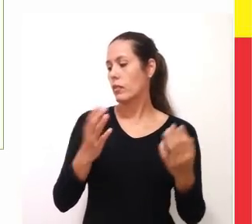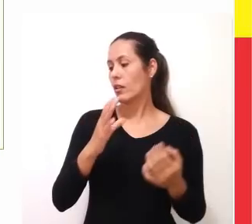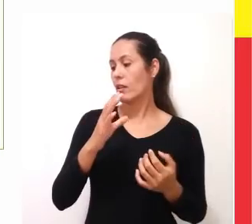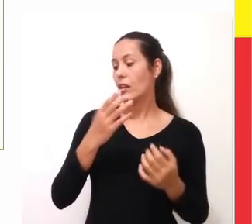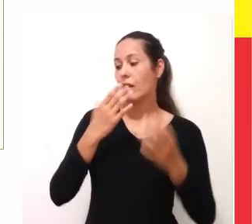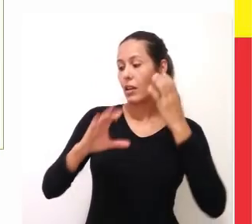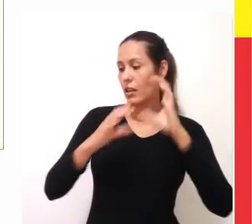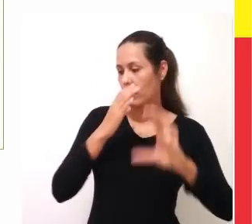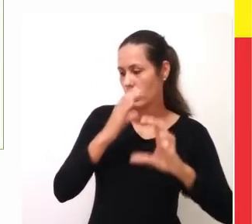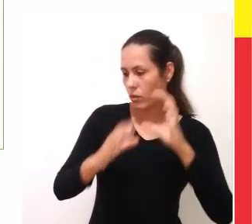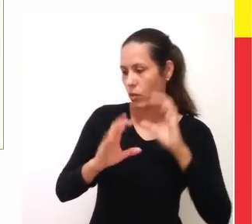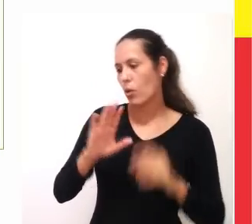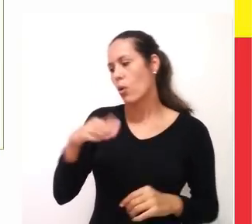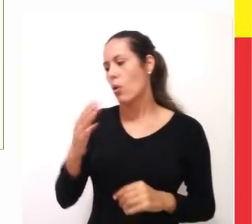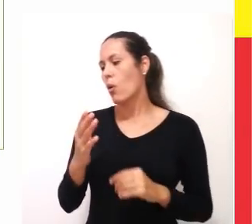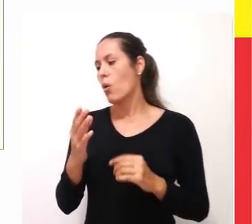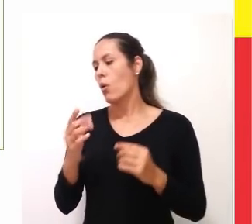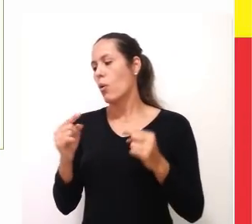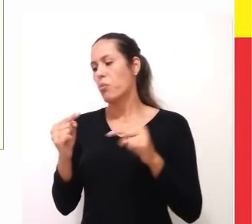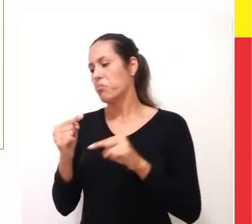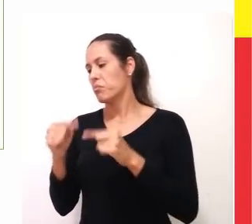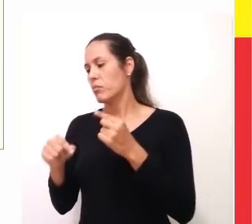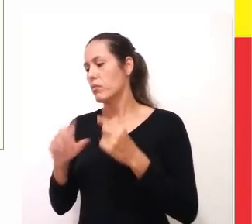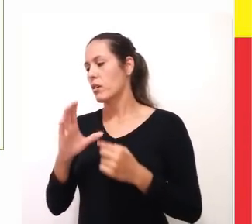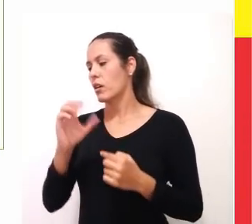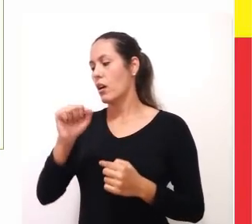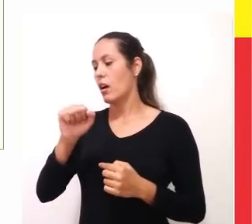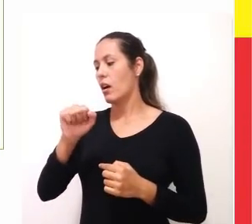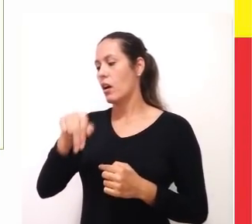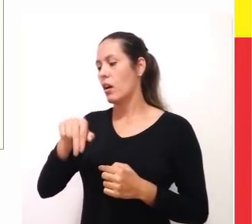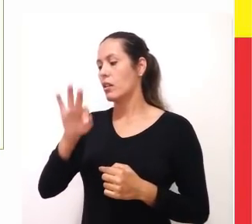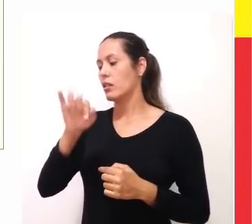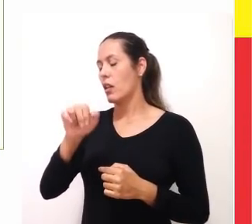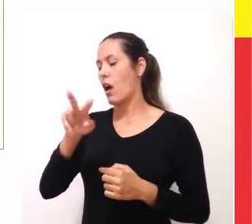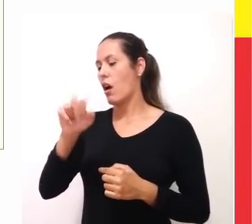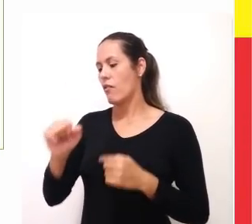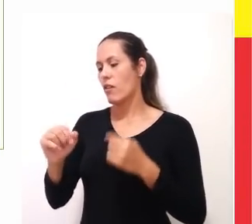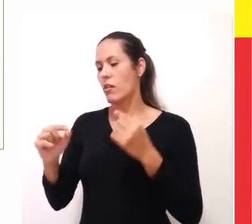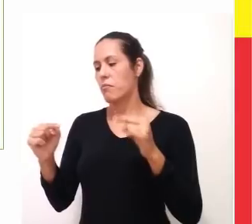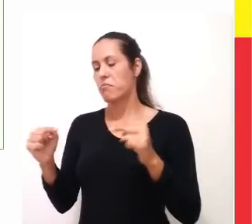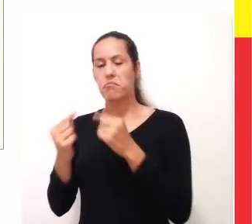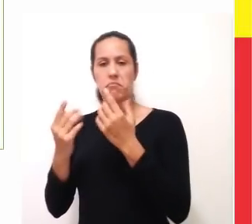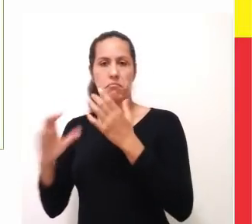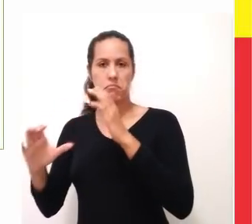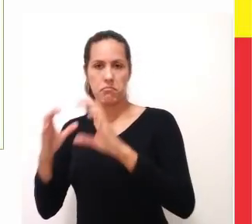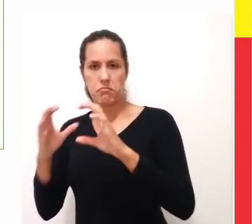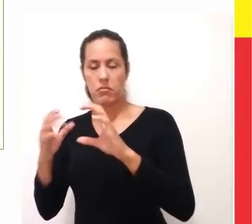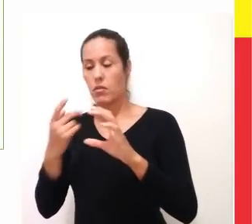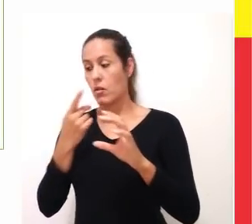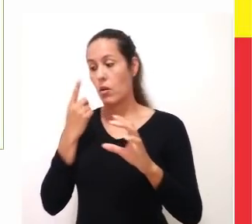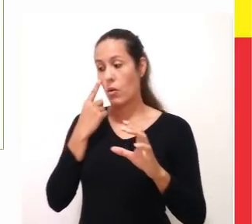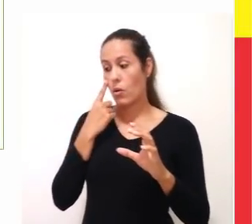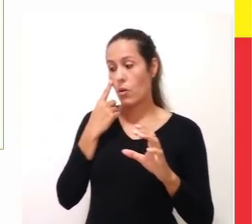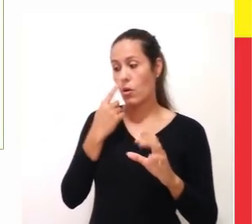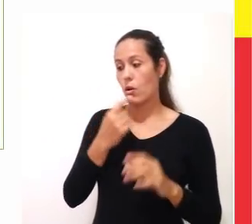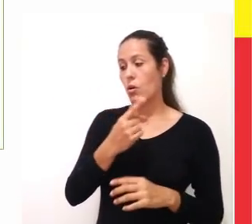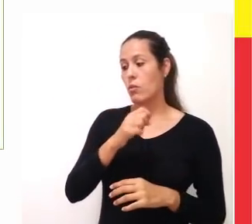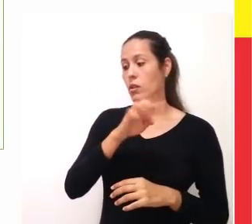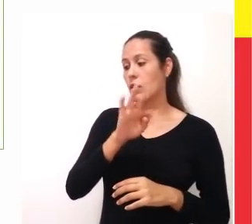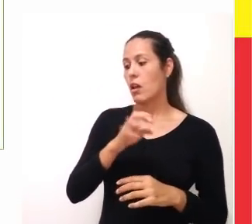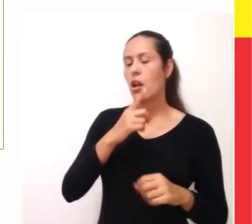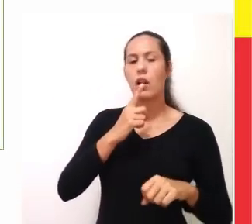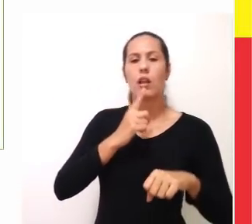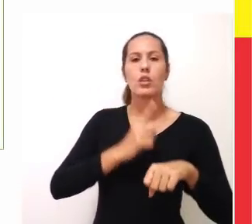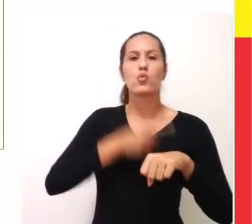imperfeito cantava. Lembrar que o imperfeito, o cantava, diz aqui, já o pretérito imperfeito expressa uma ação durativa,